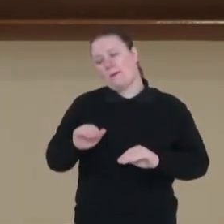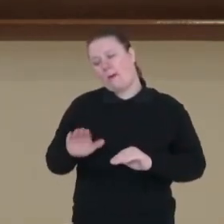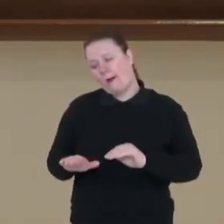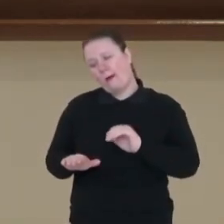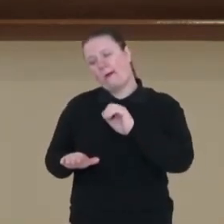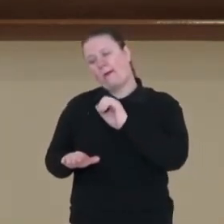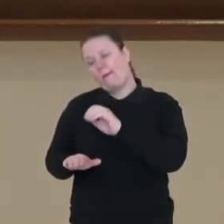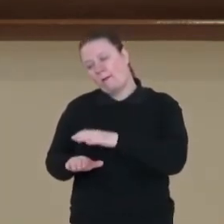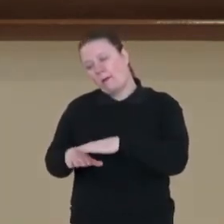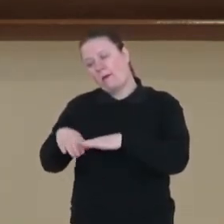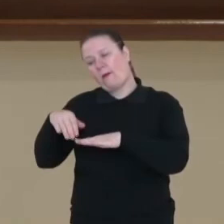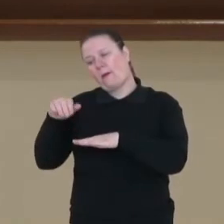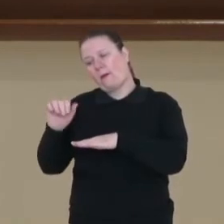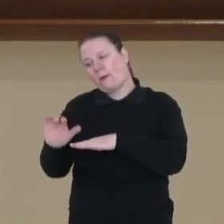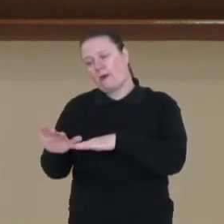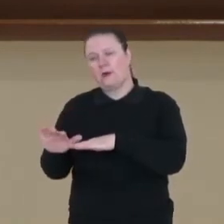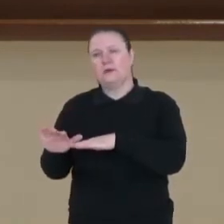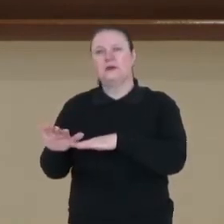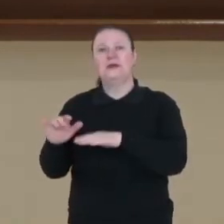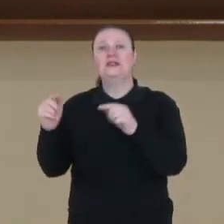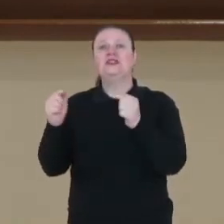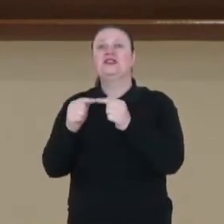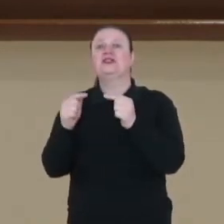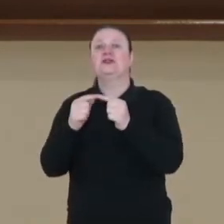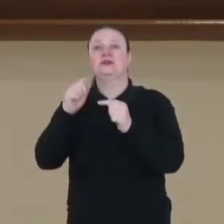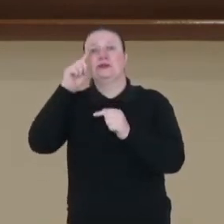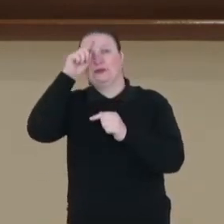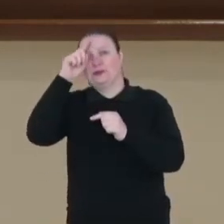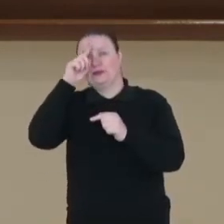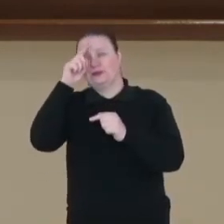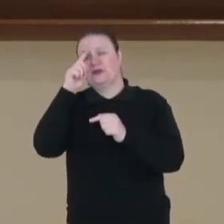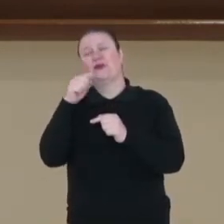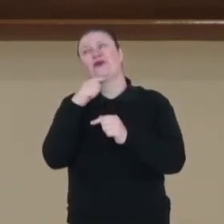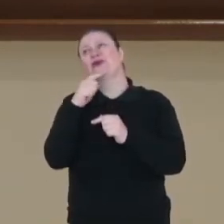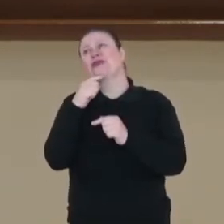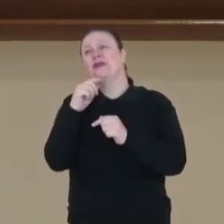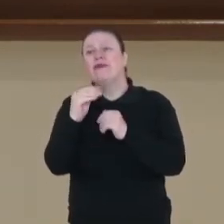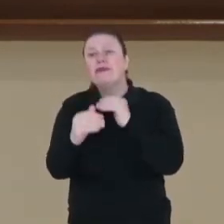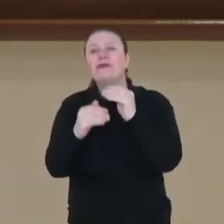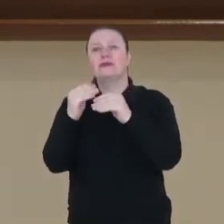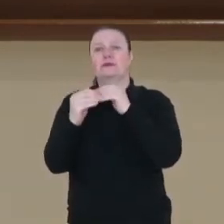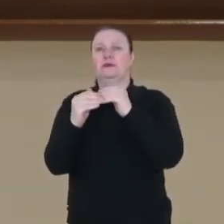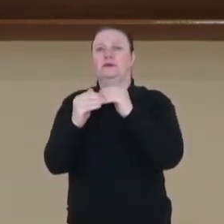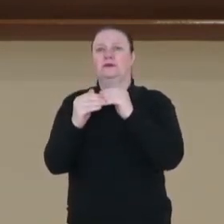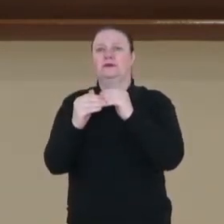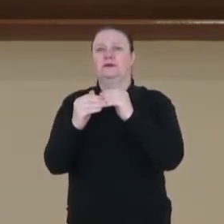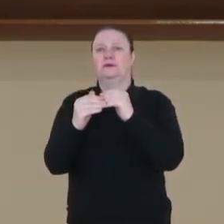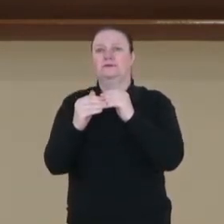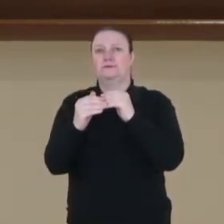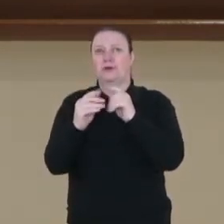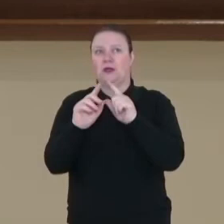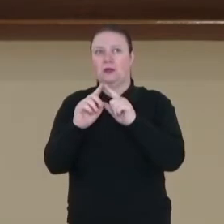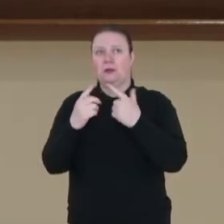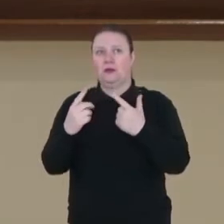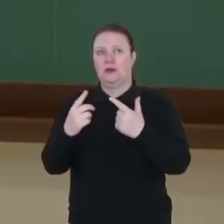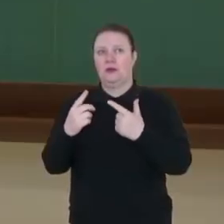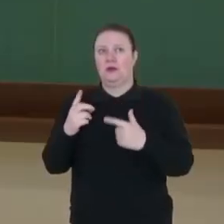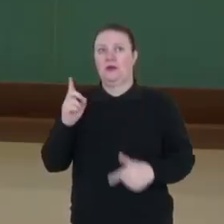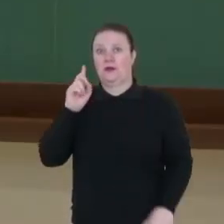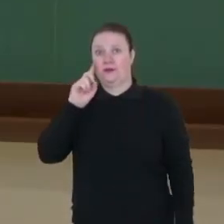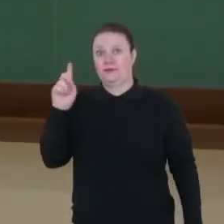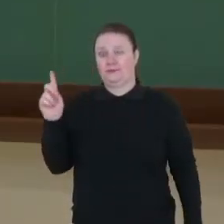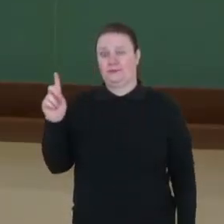não conseguiram, segundo essa teoria, evoluir ainda para um sistema de civilização. Mas olha só,